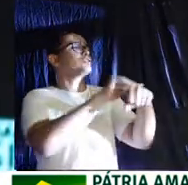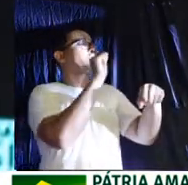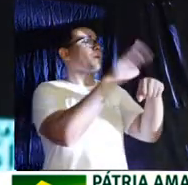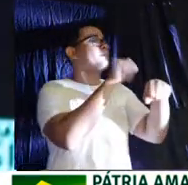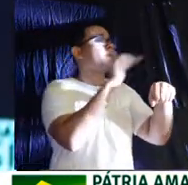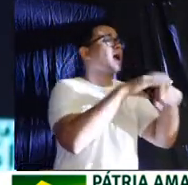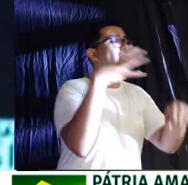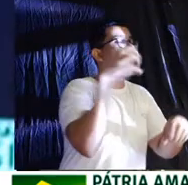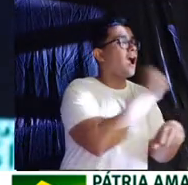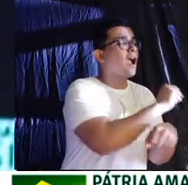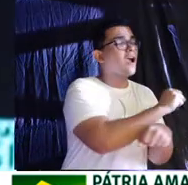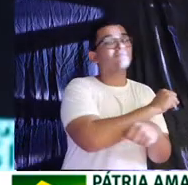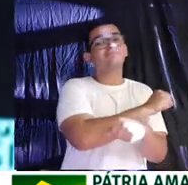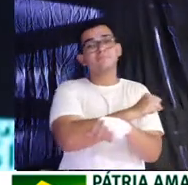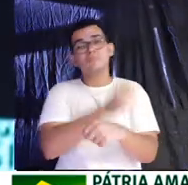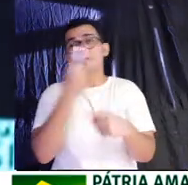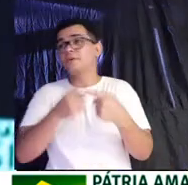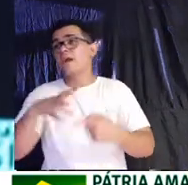uma